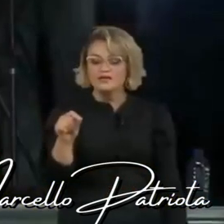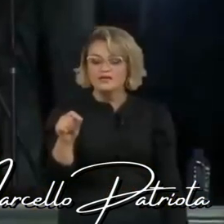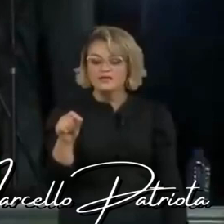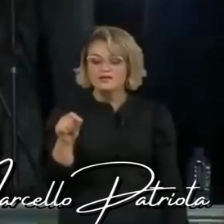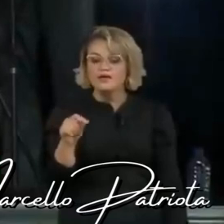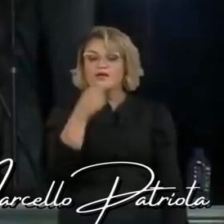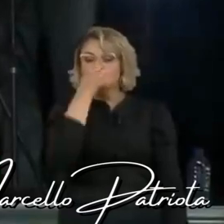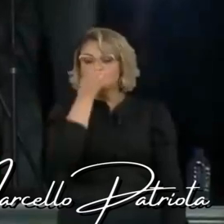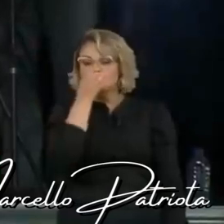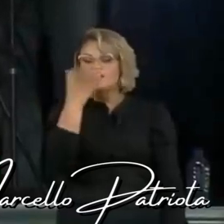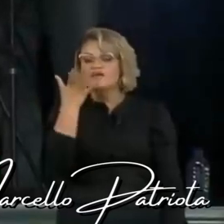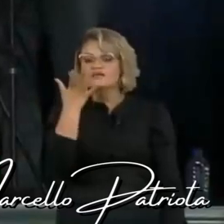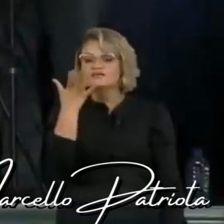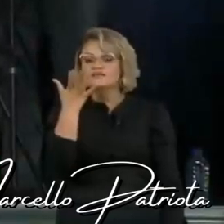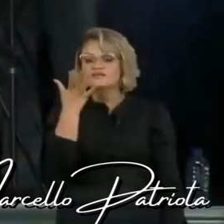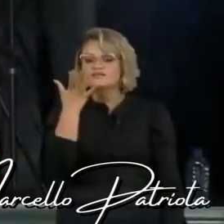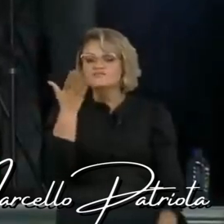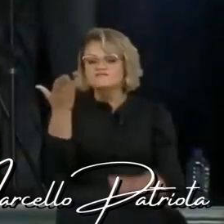bem-vinda,